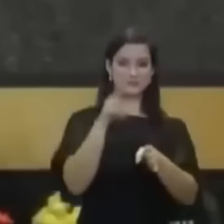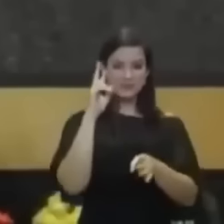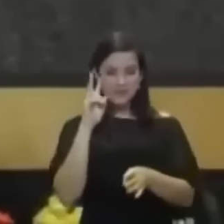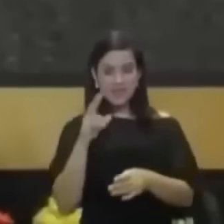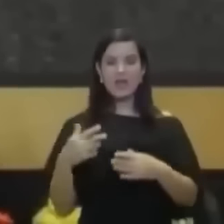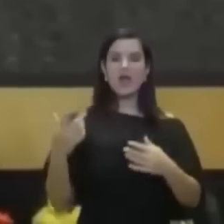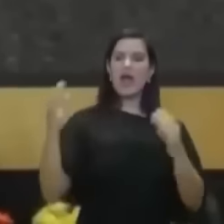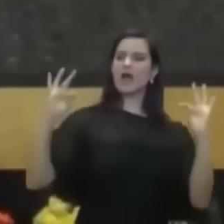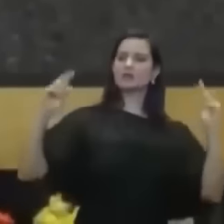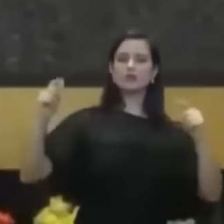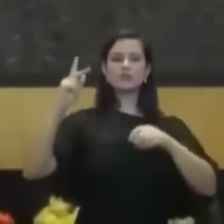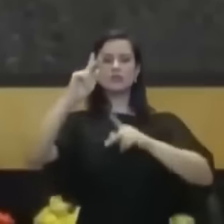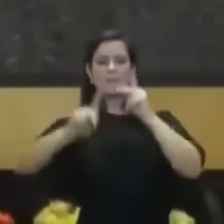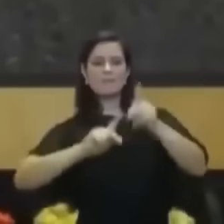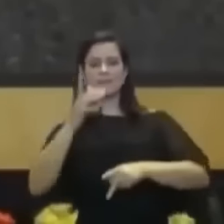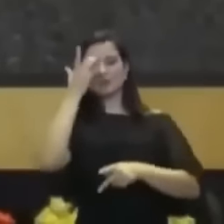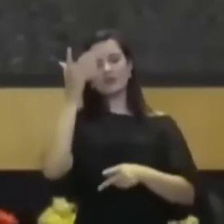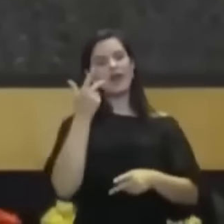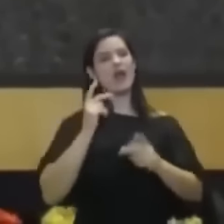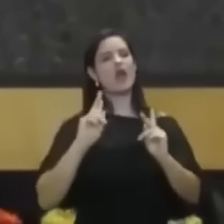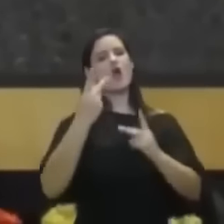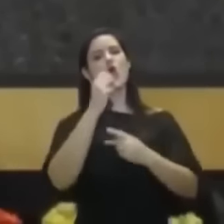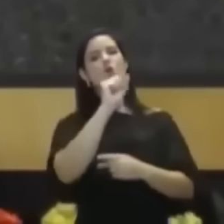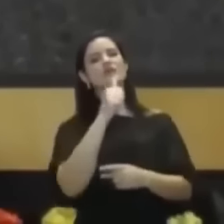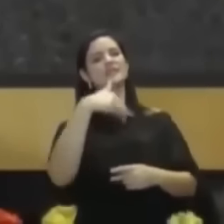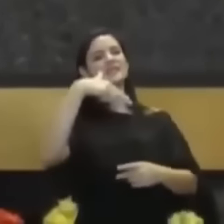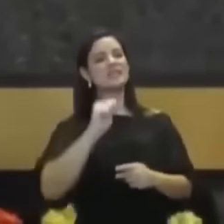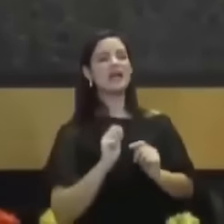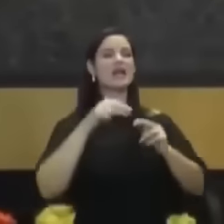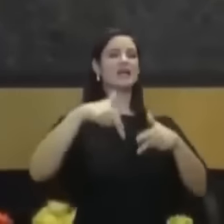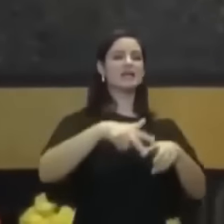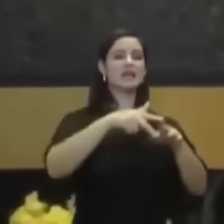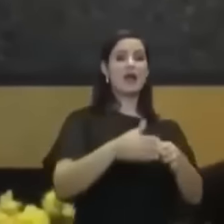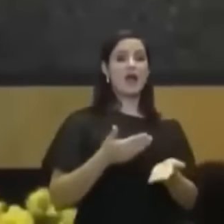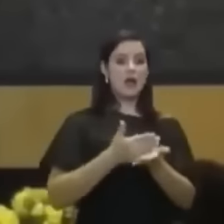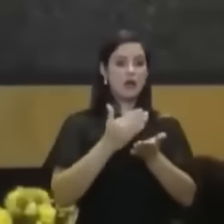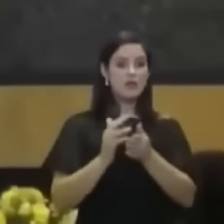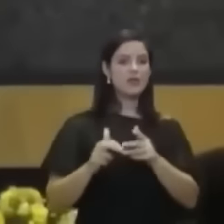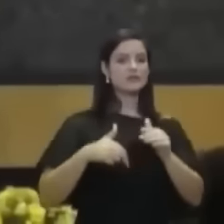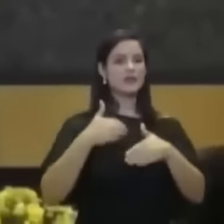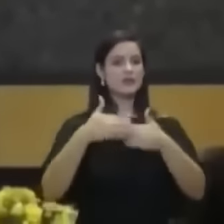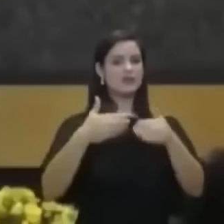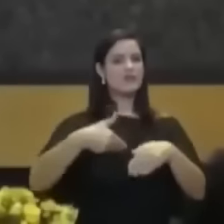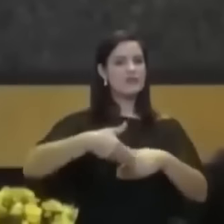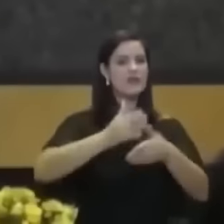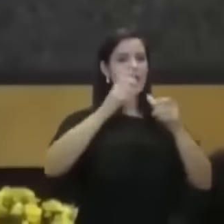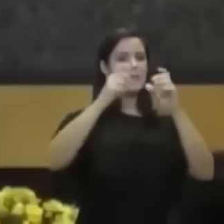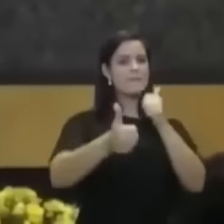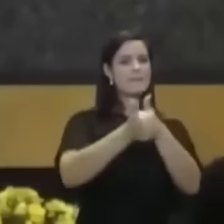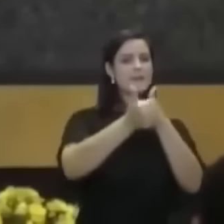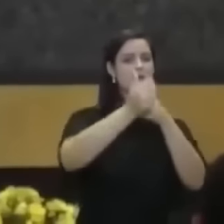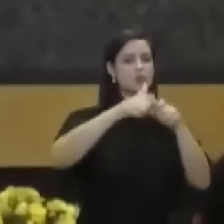ele vai descendo o Monte das Oliveiras, vai atravessando o Vale do Cédron, vai começando a subir as encostas do Monte Moriá. Lá está o